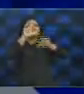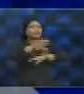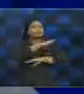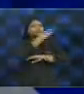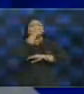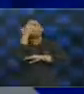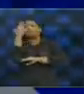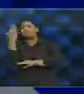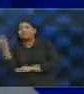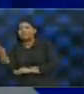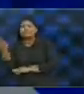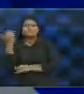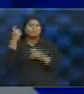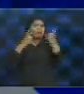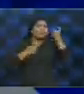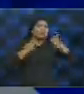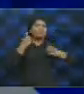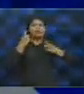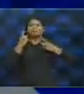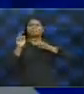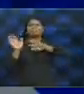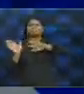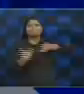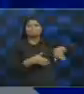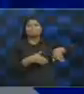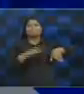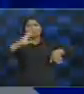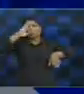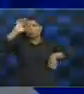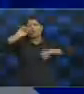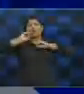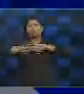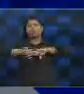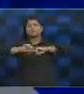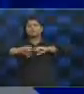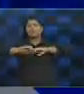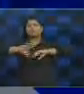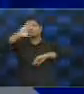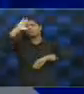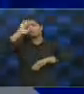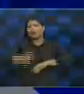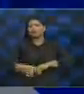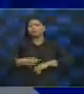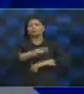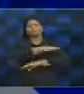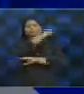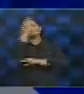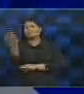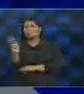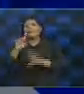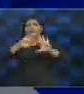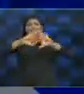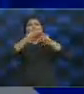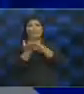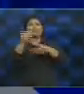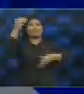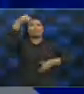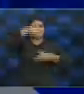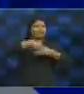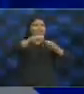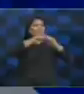praticamos educação em tempo integral. Isso é mais barato, isso é mais em conta. Nós reciclamos e demos reforço